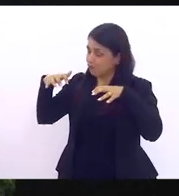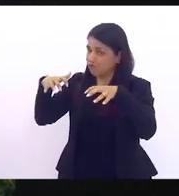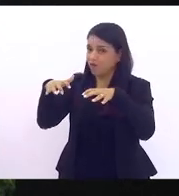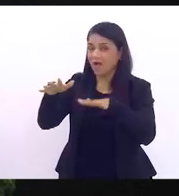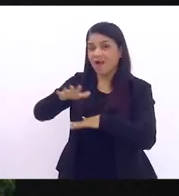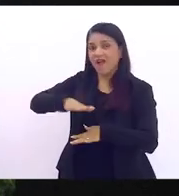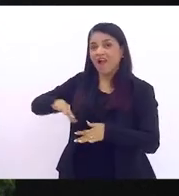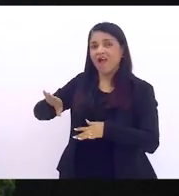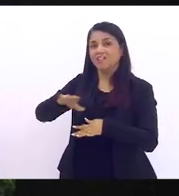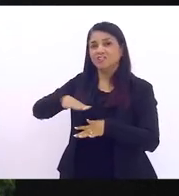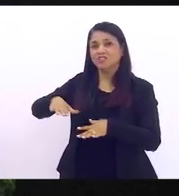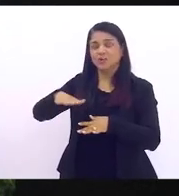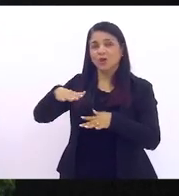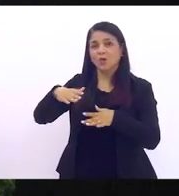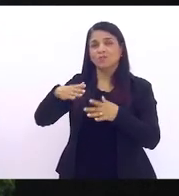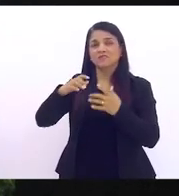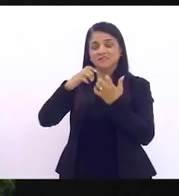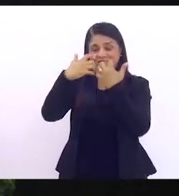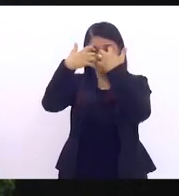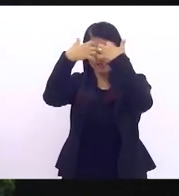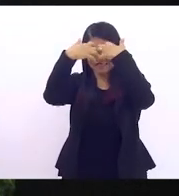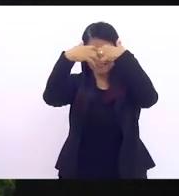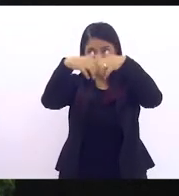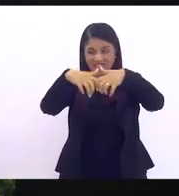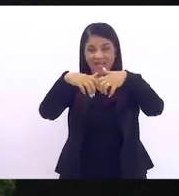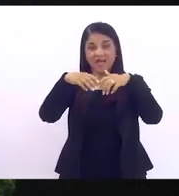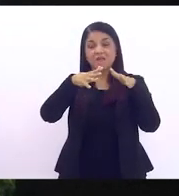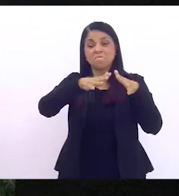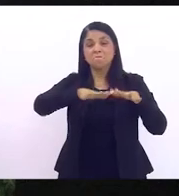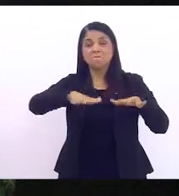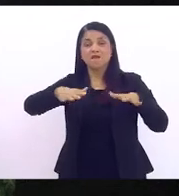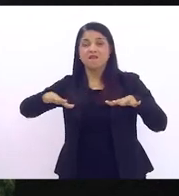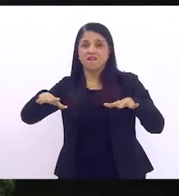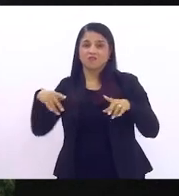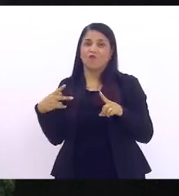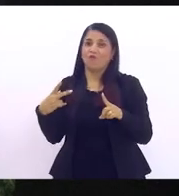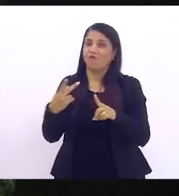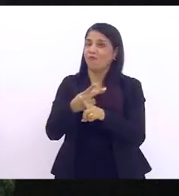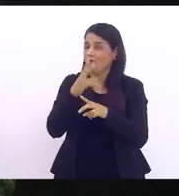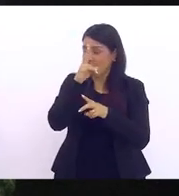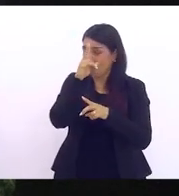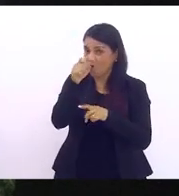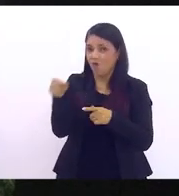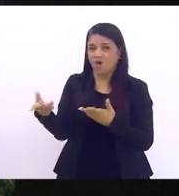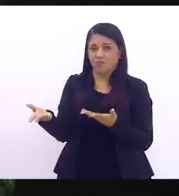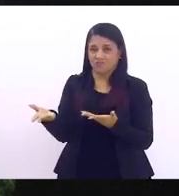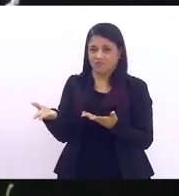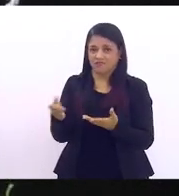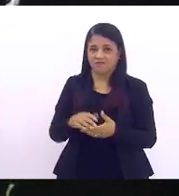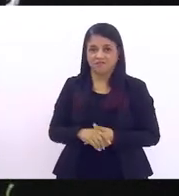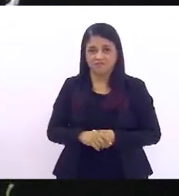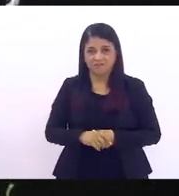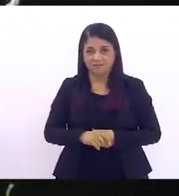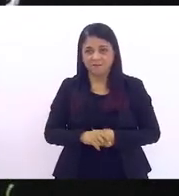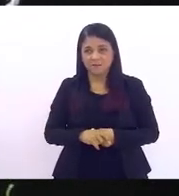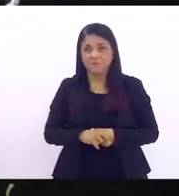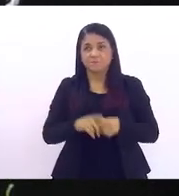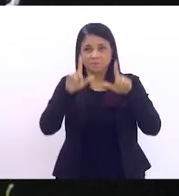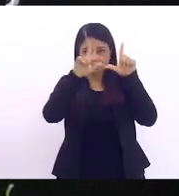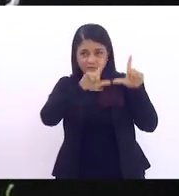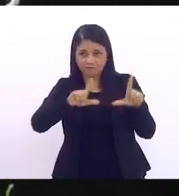de serra e de mar Então é assim que tá hoje a sinalização pode passar a próxima imagem por favor